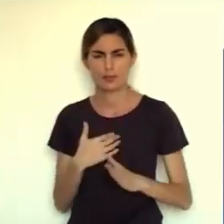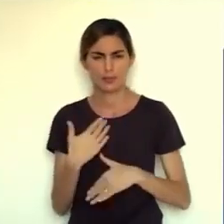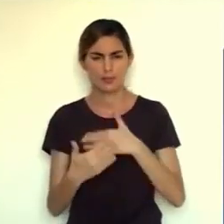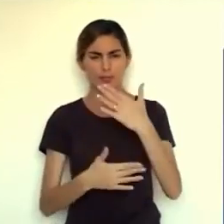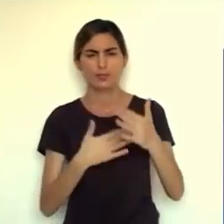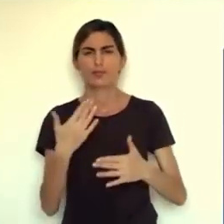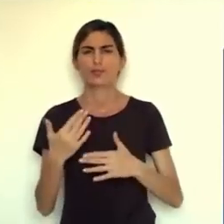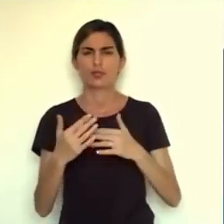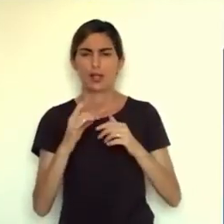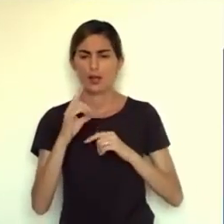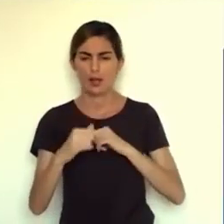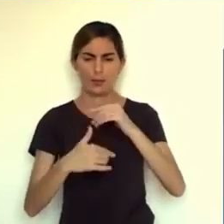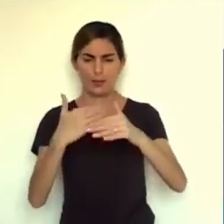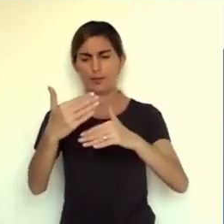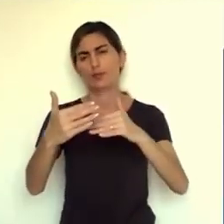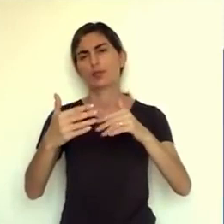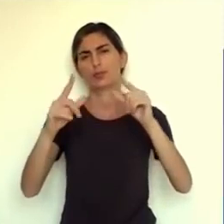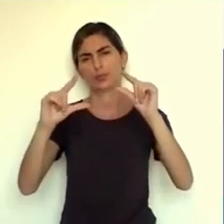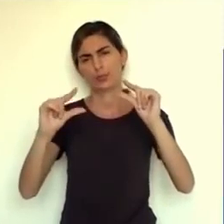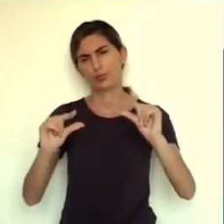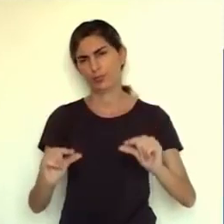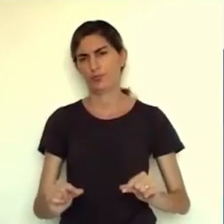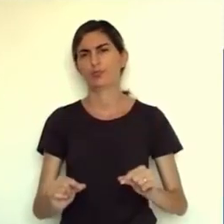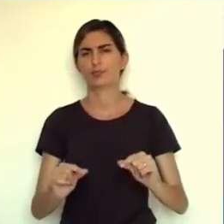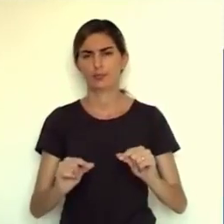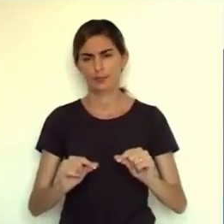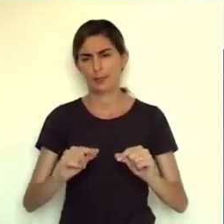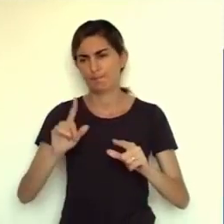dentro desse processo sejam cada vez mais